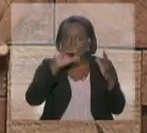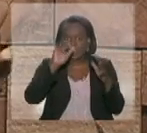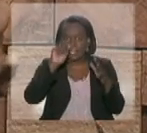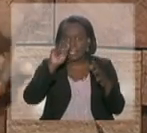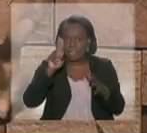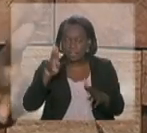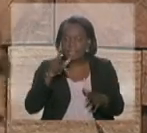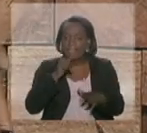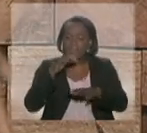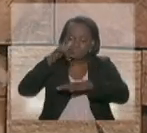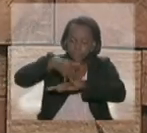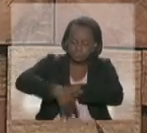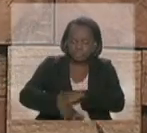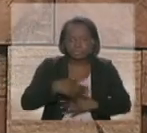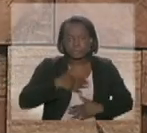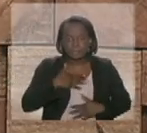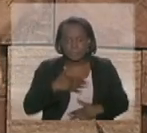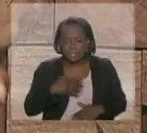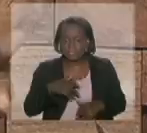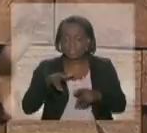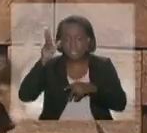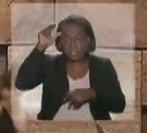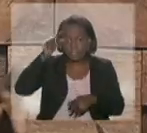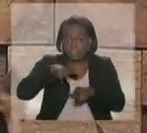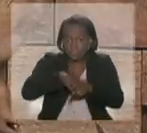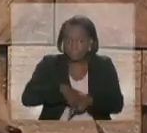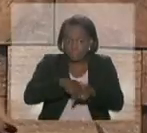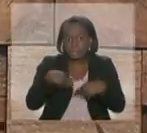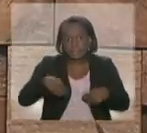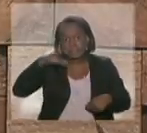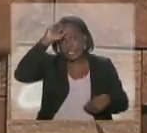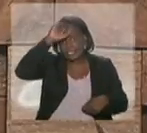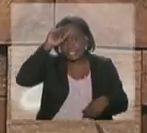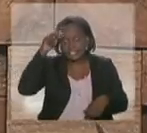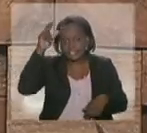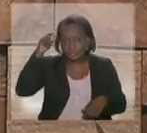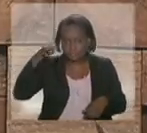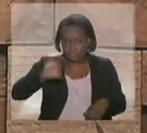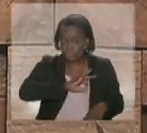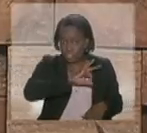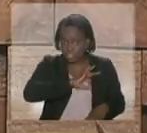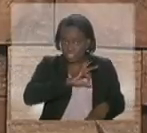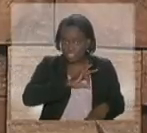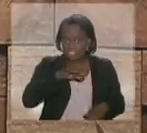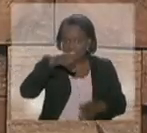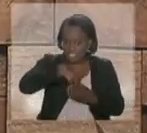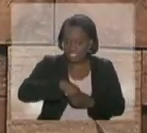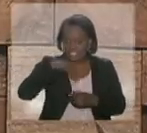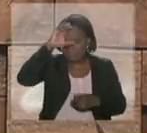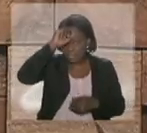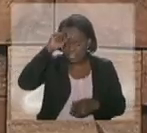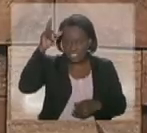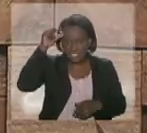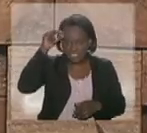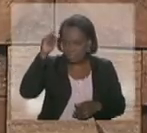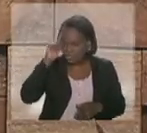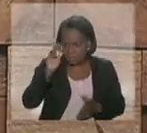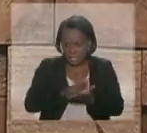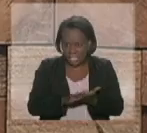do Cacau quero você tomando banho de de Cachoeira eu quero você andando a cavalo eu tive que aprender a andar a cavalo na Polícia Militar